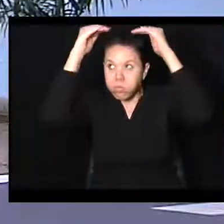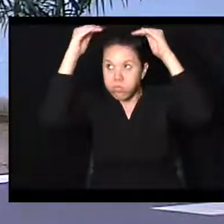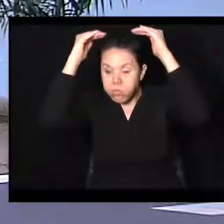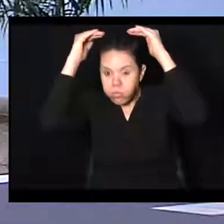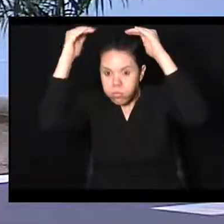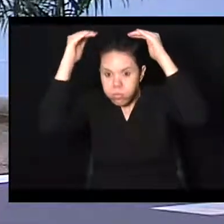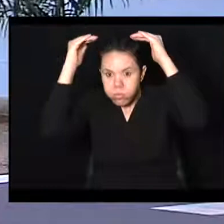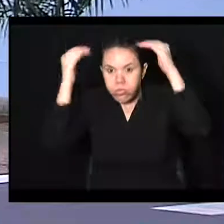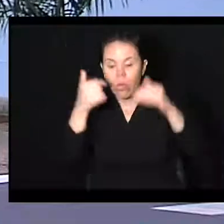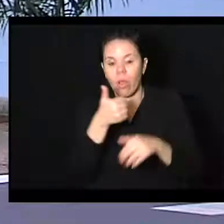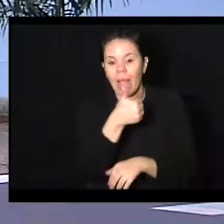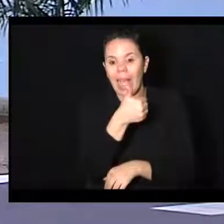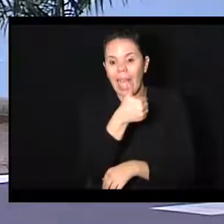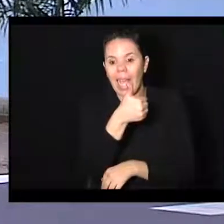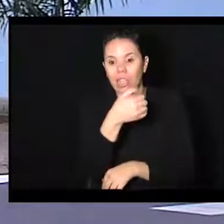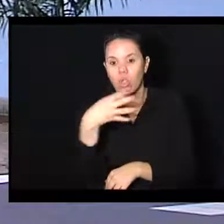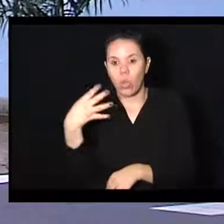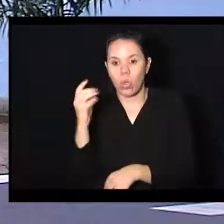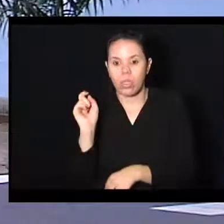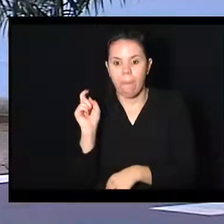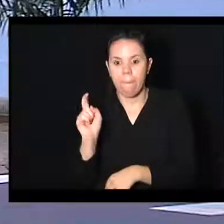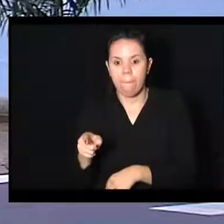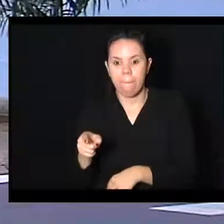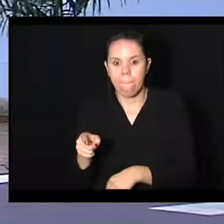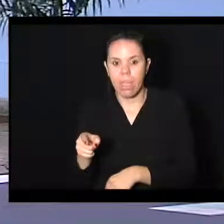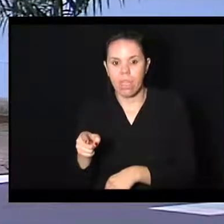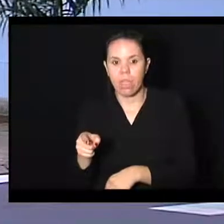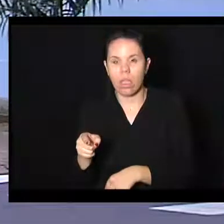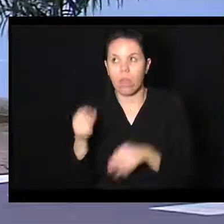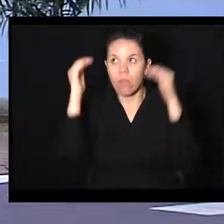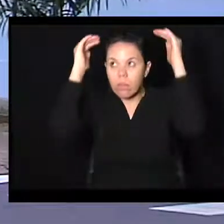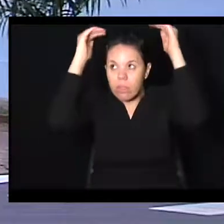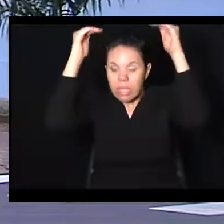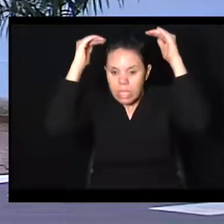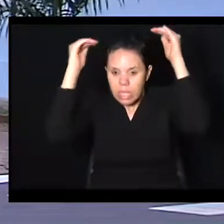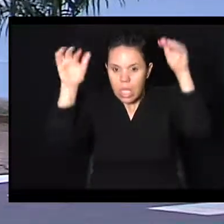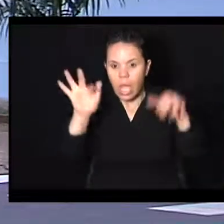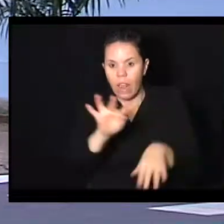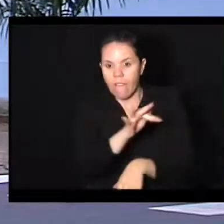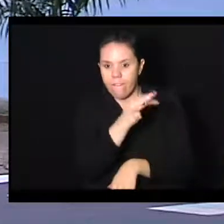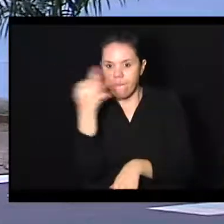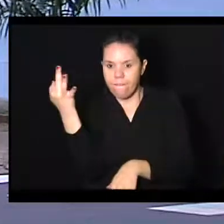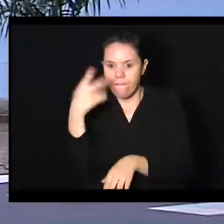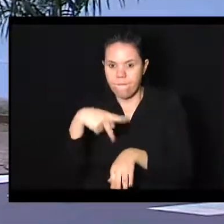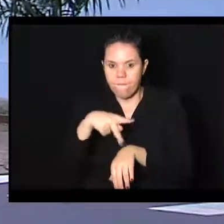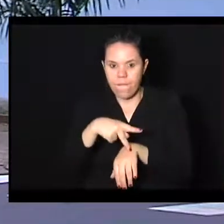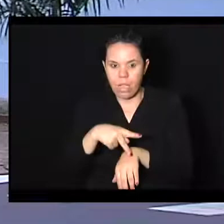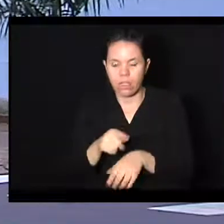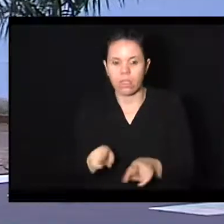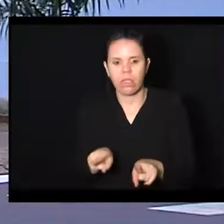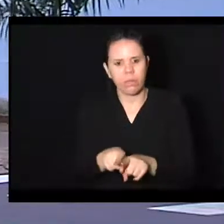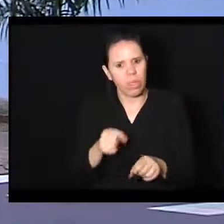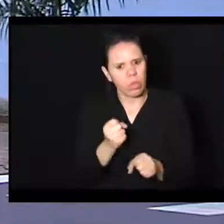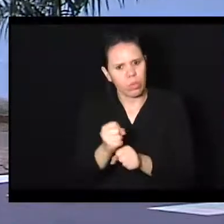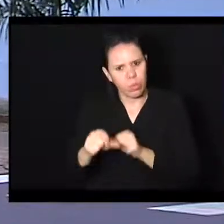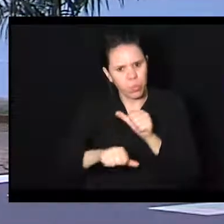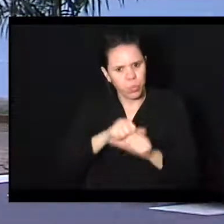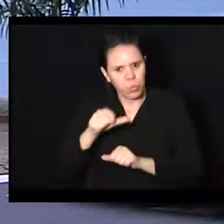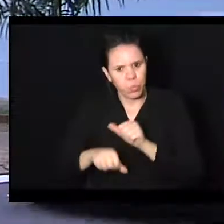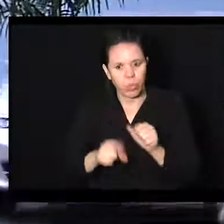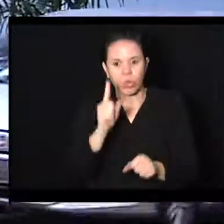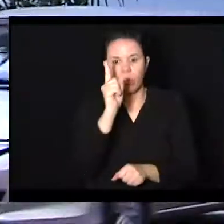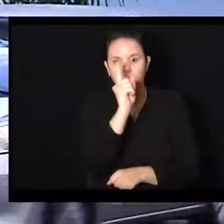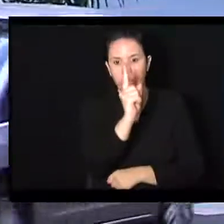novas no telhado aqui e outras coisas assim. Restauramos